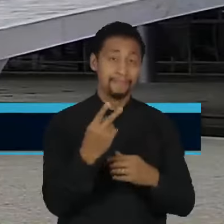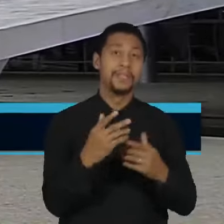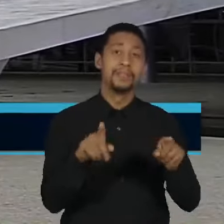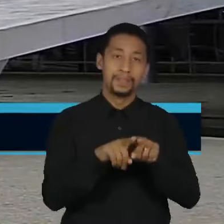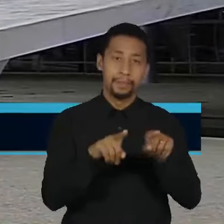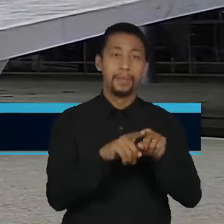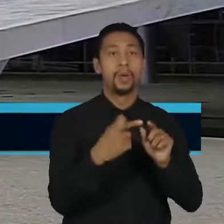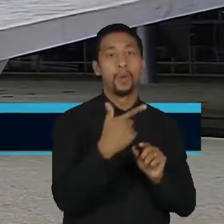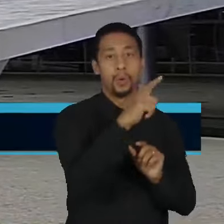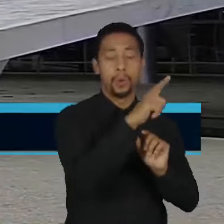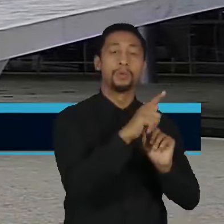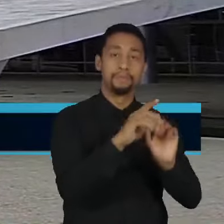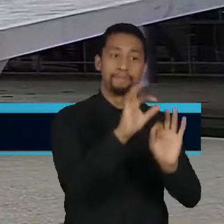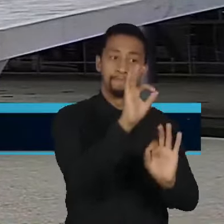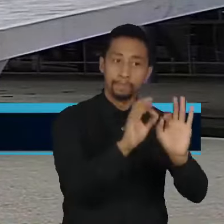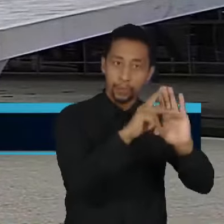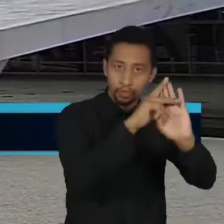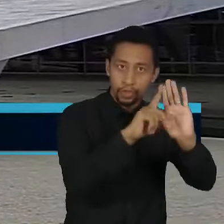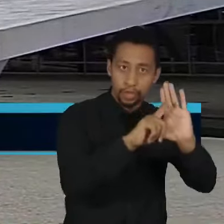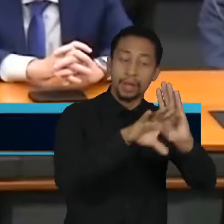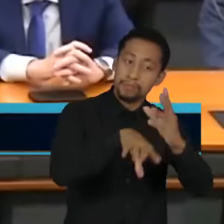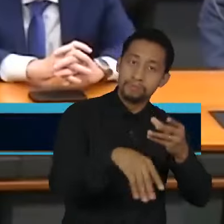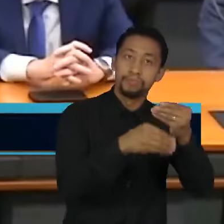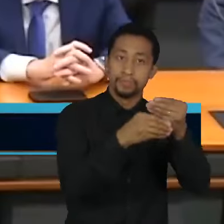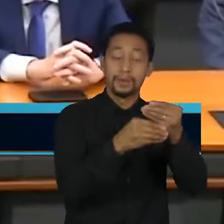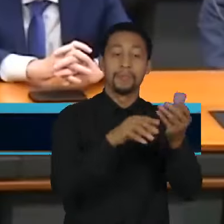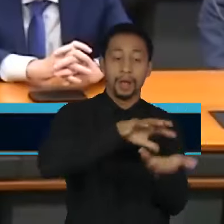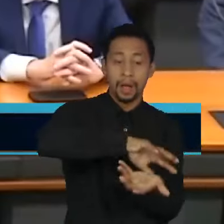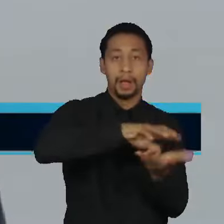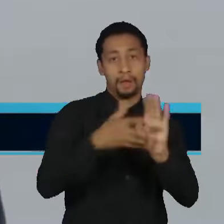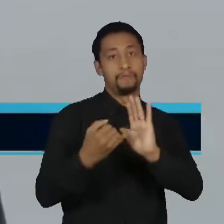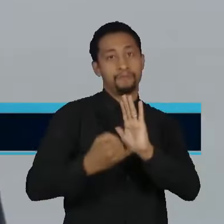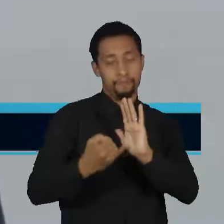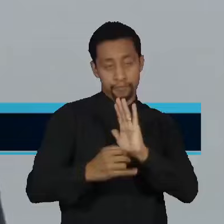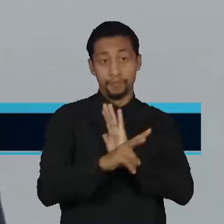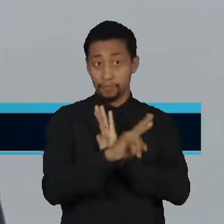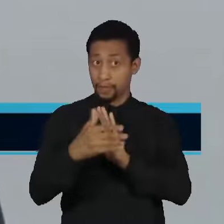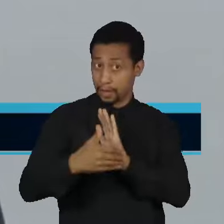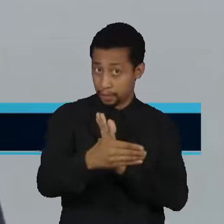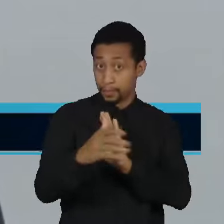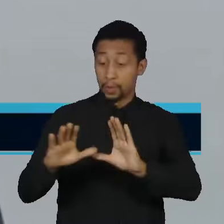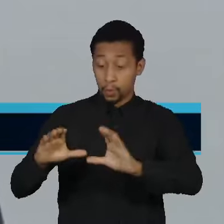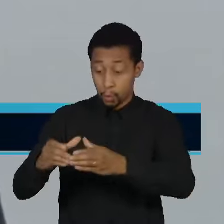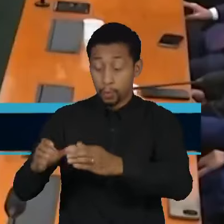entregues pelo governo para regulamentar a reforma nas comissões aão